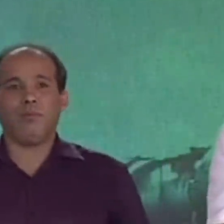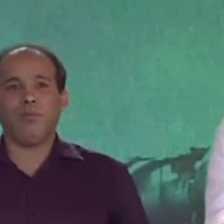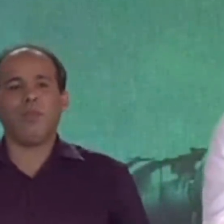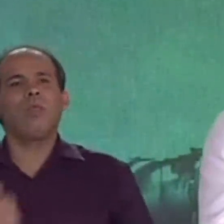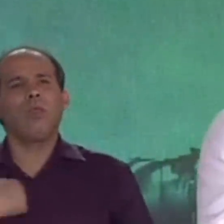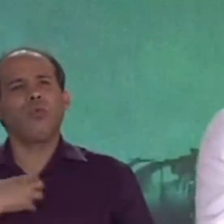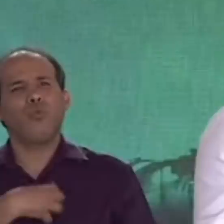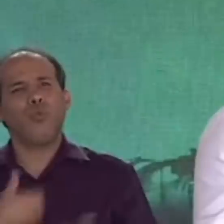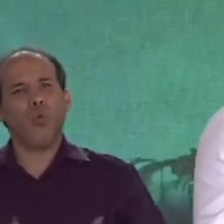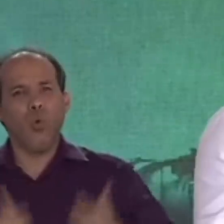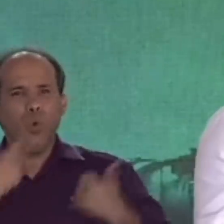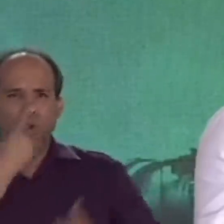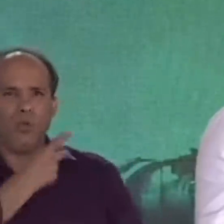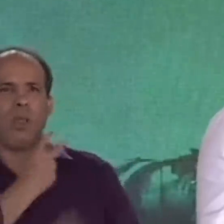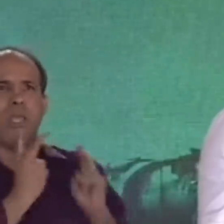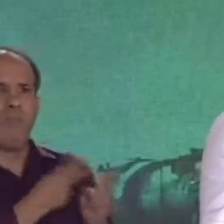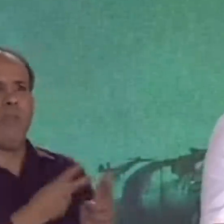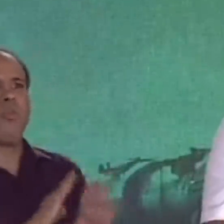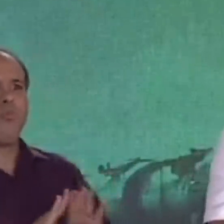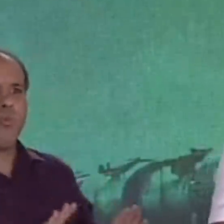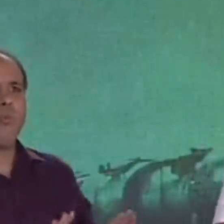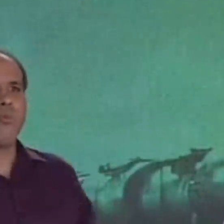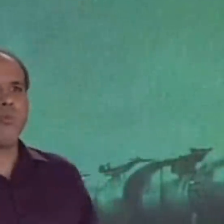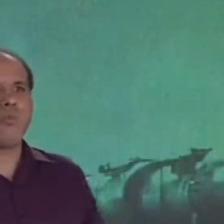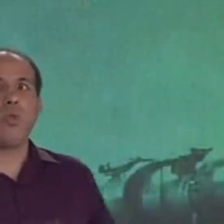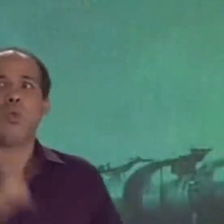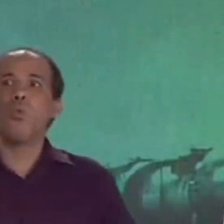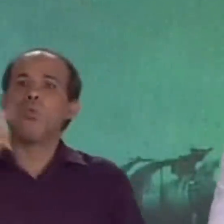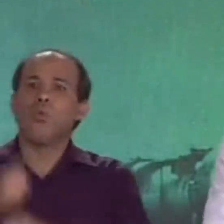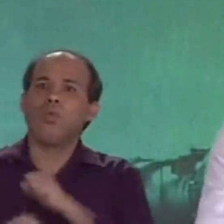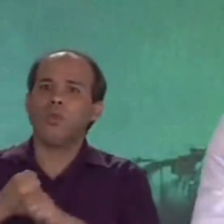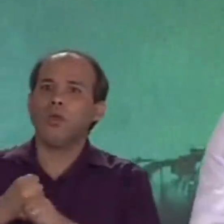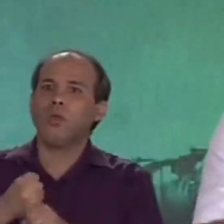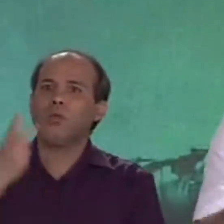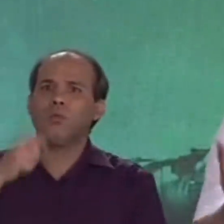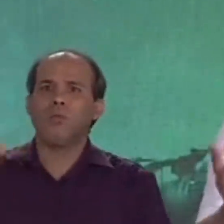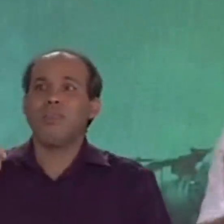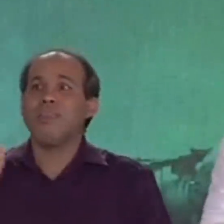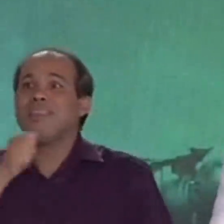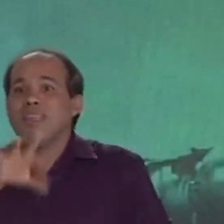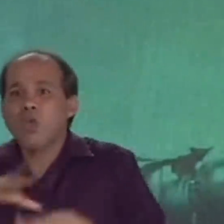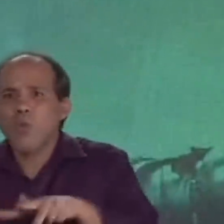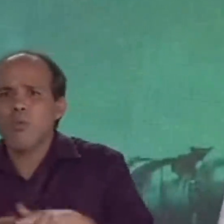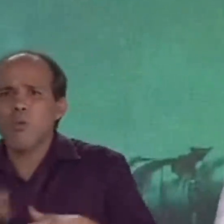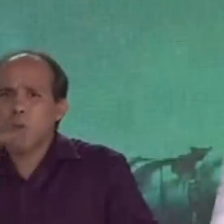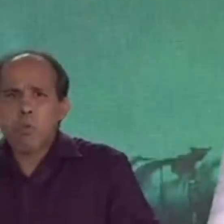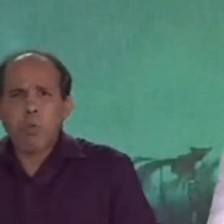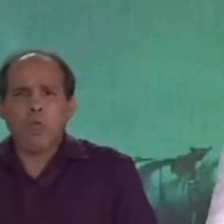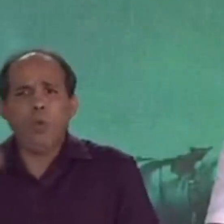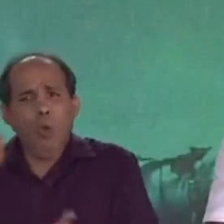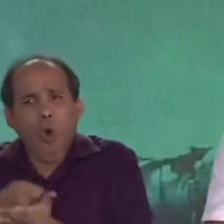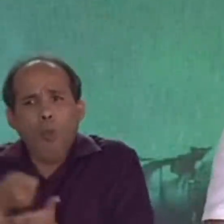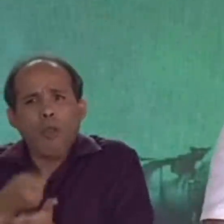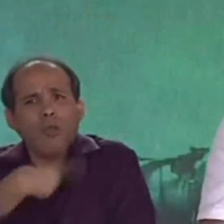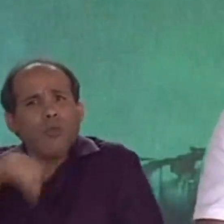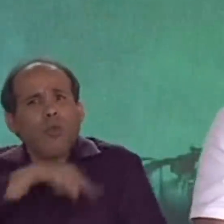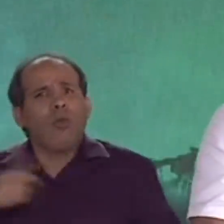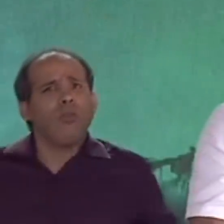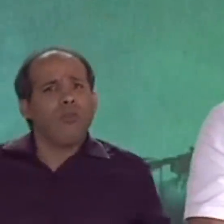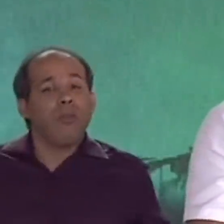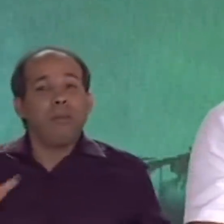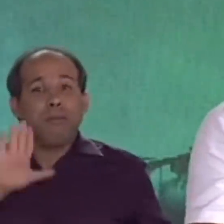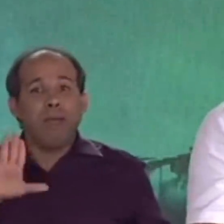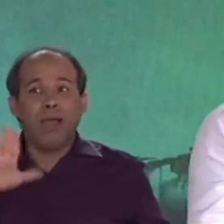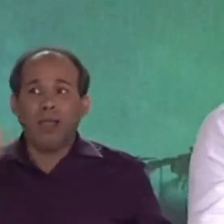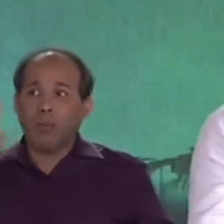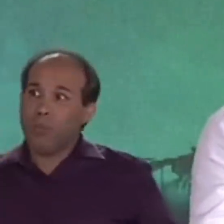Tenho orgulho de dizer isso aí. Não vamos falar em 2 anos e 2 meses sem corrupção, é obrigação nossa. Mas, há